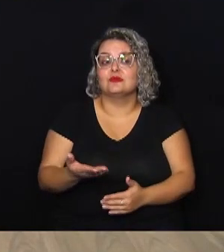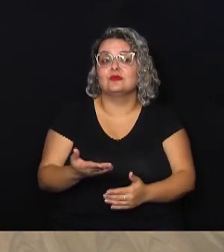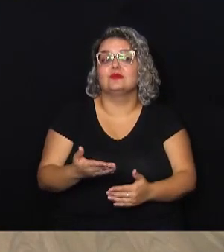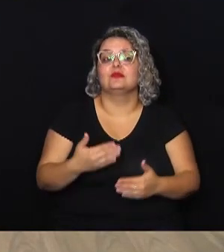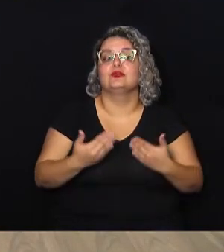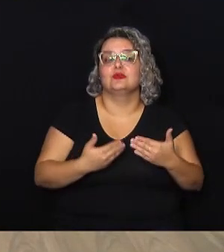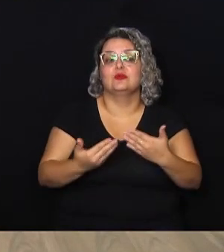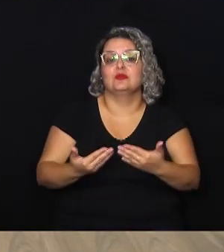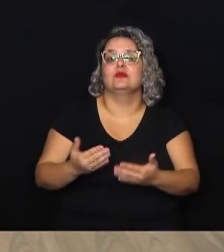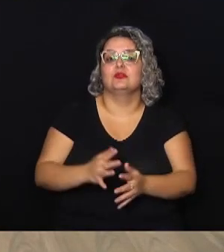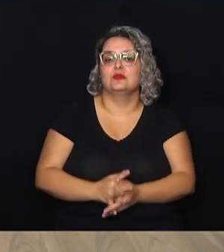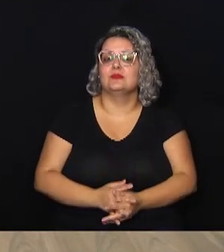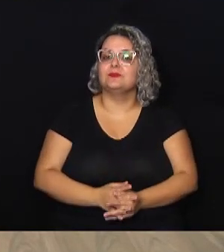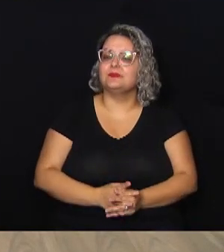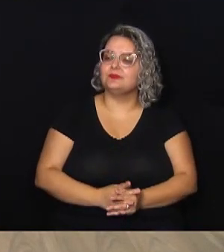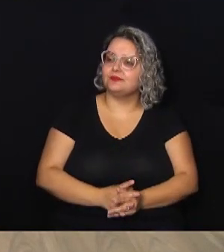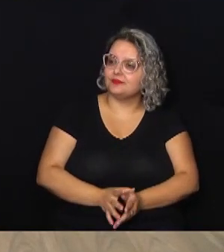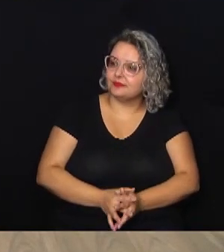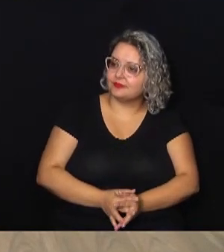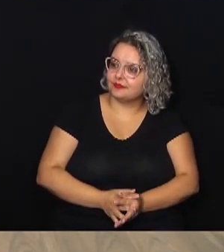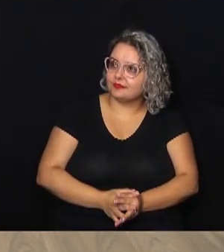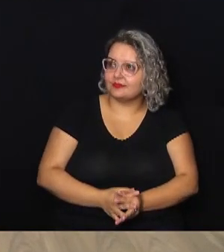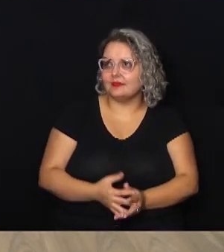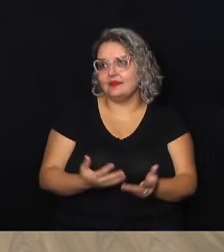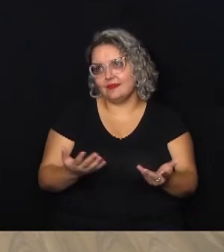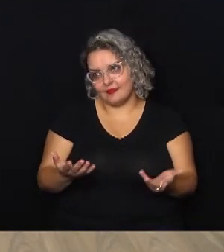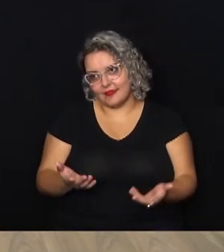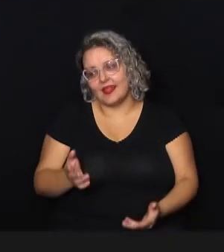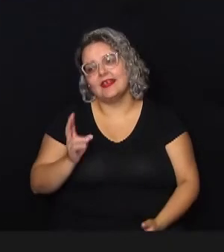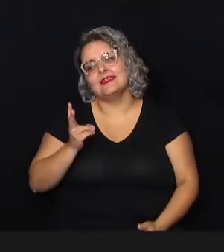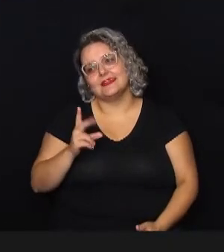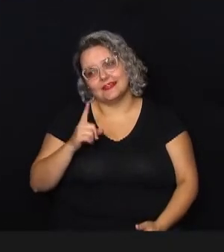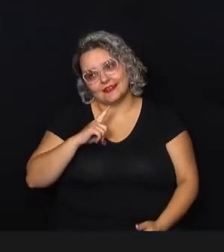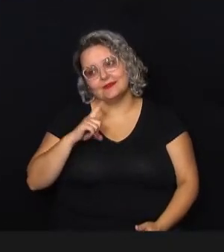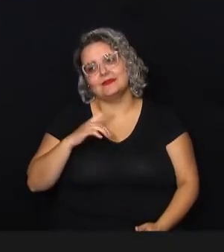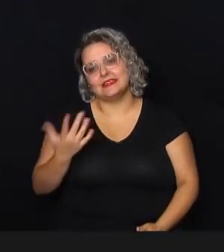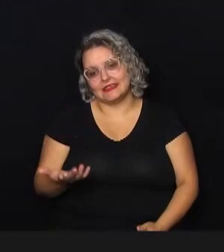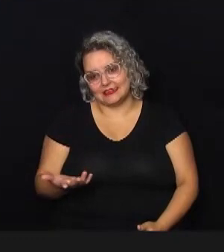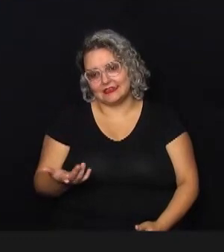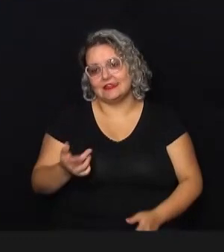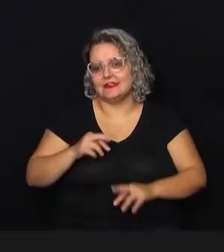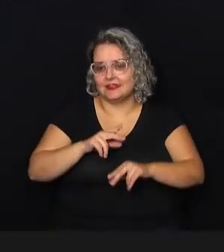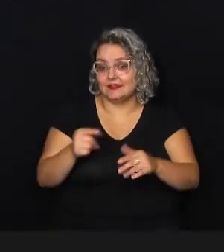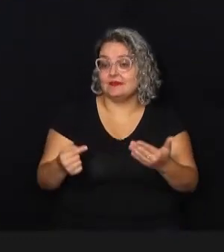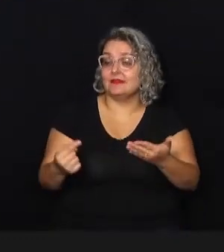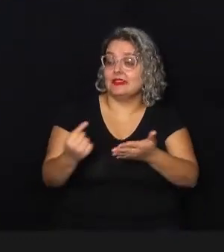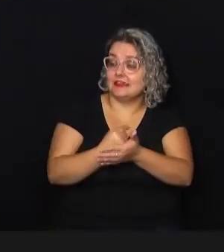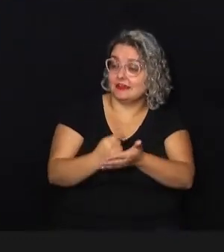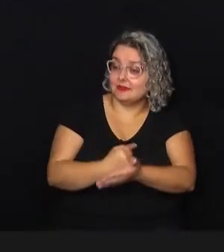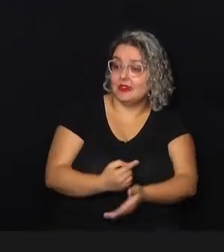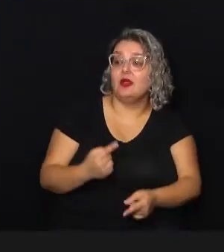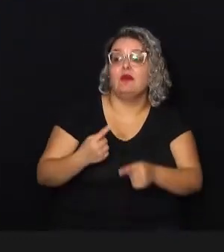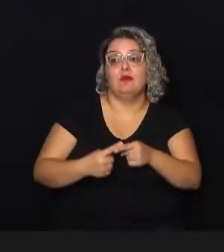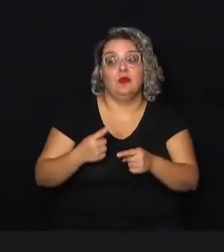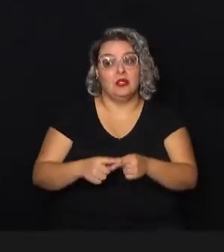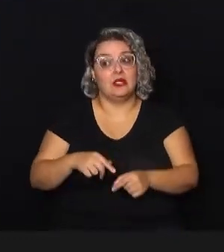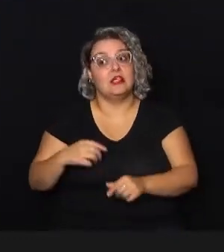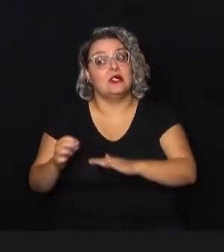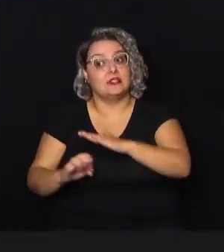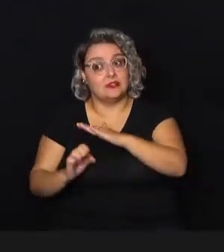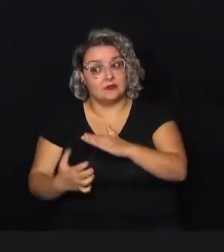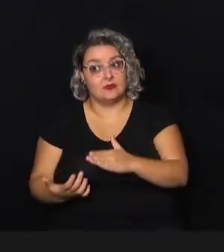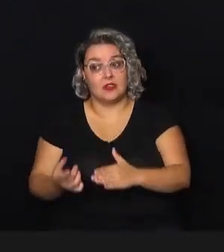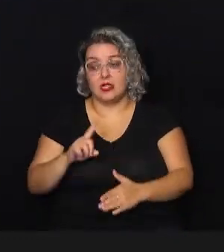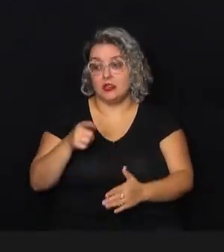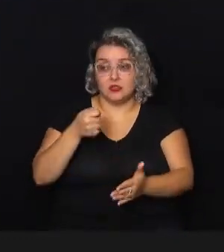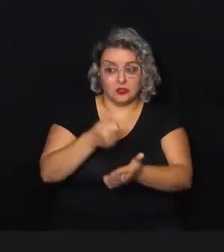geralmente acontece? Sempre rola diversos questionamentos, porque as empresas, como elas não estão